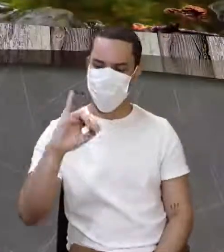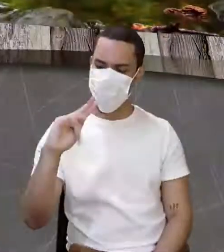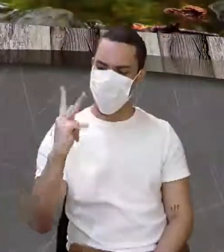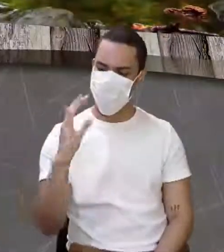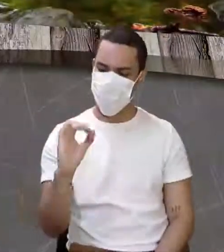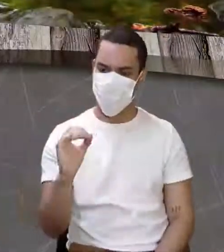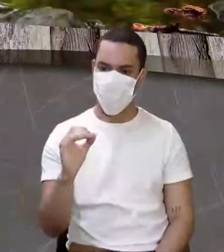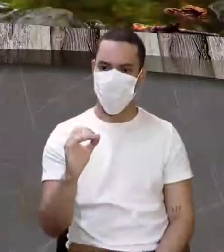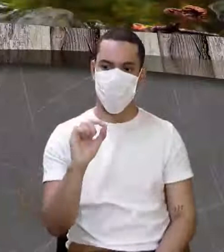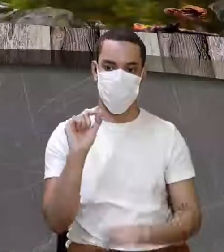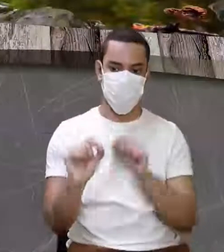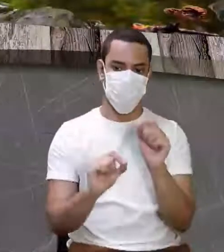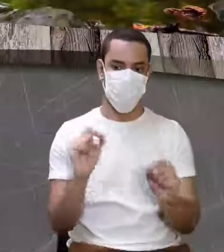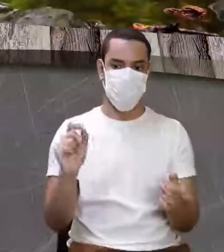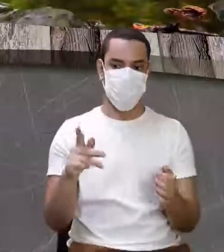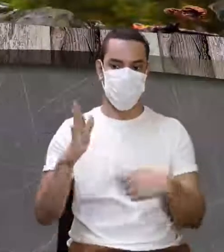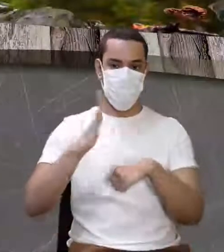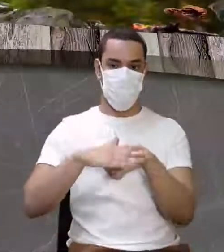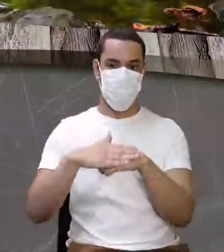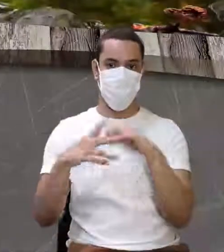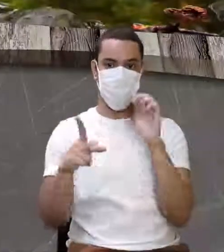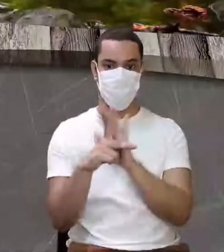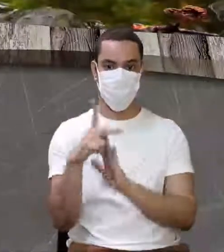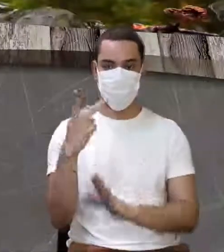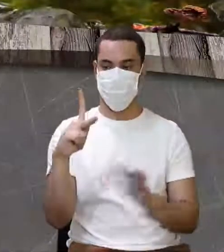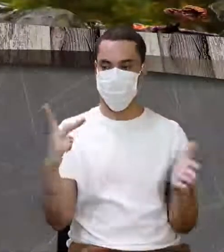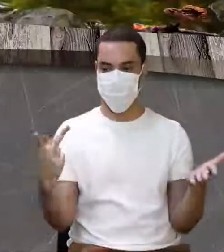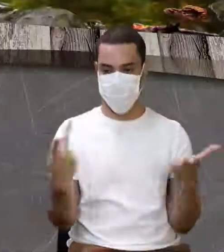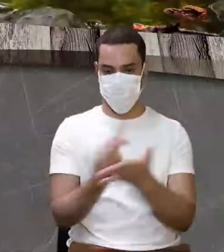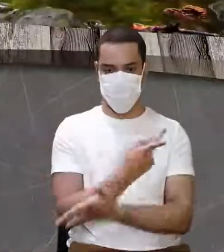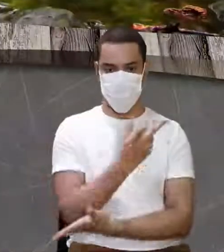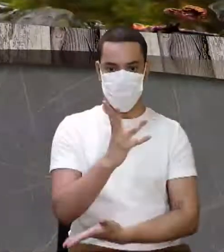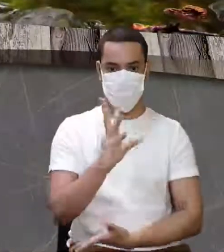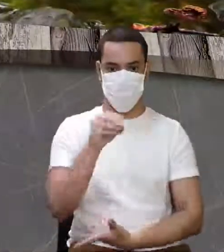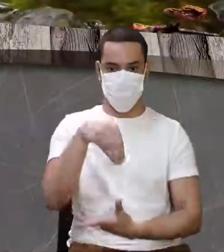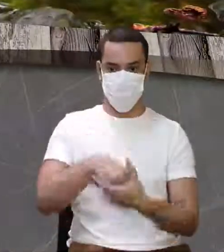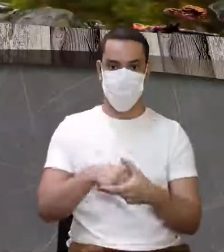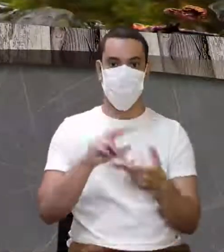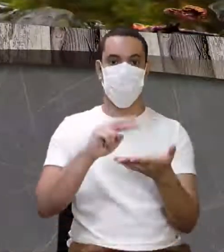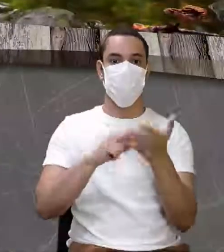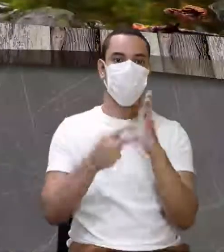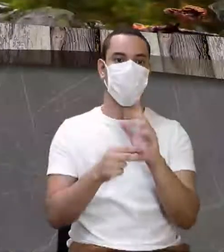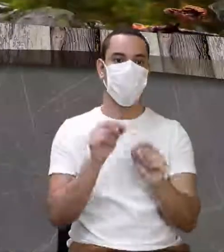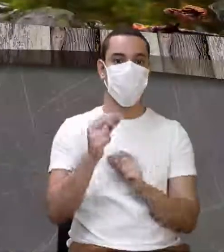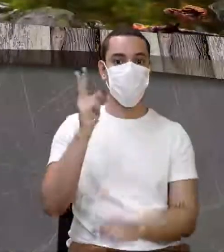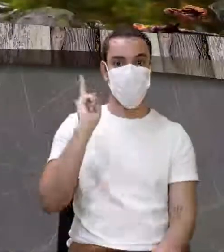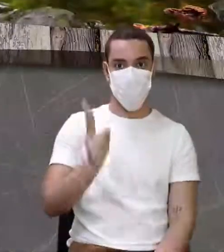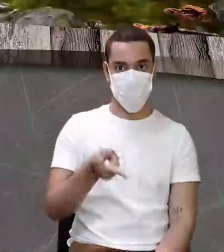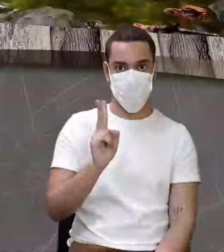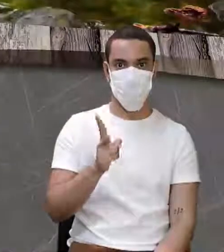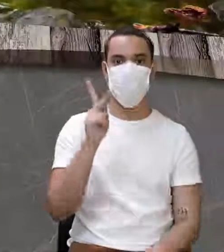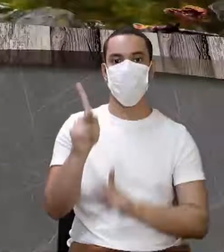ecológicos, as atividades que esses organismos realizarem nesse ambiente fazem que mesmo que essas populações se